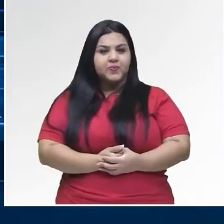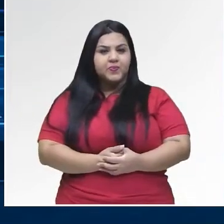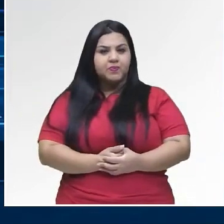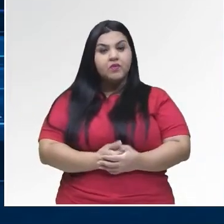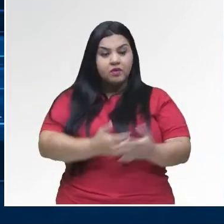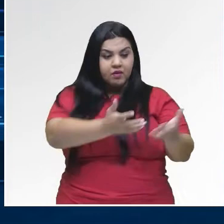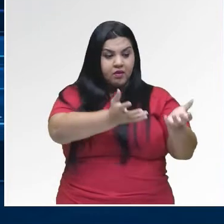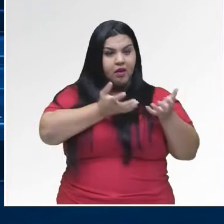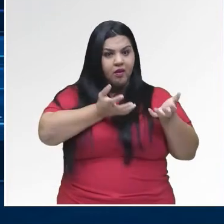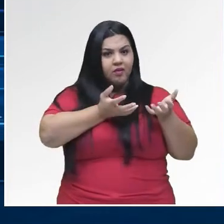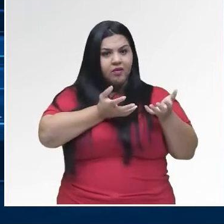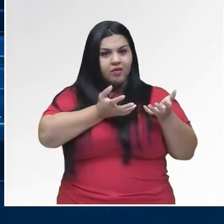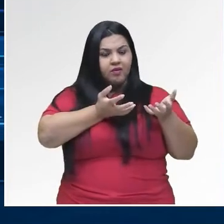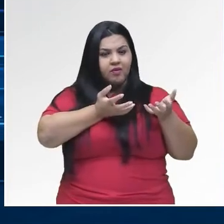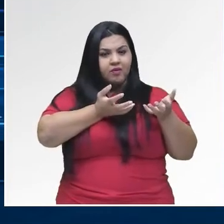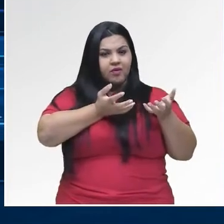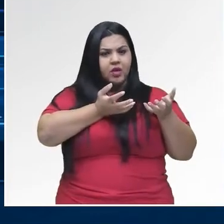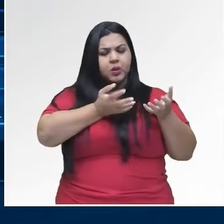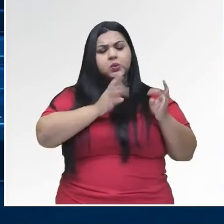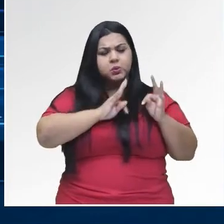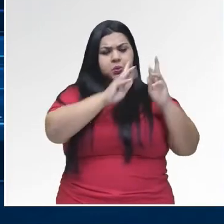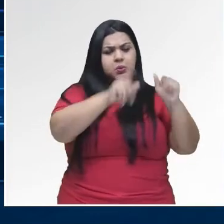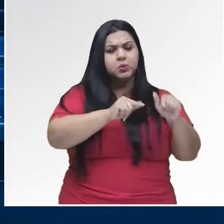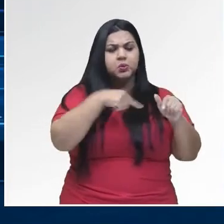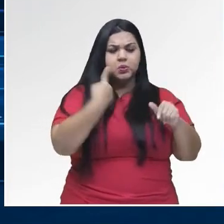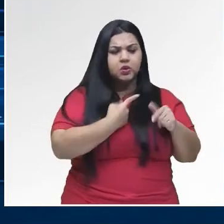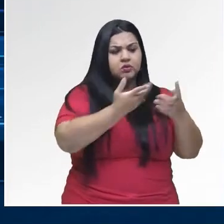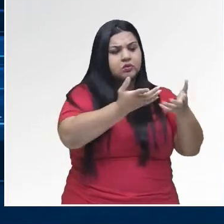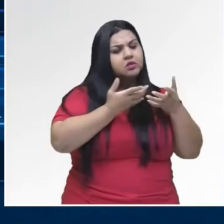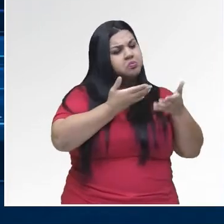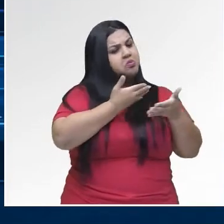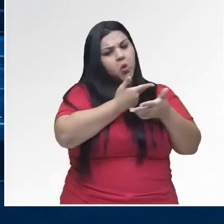Quero. Todos nós queremos alguma coisa.